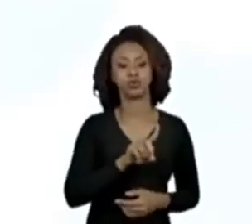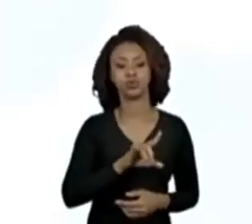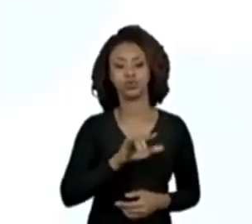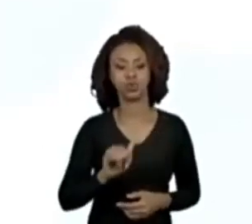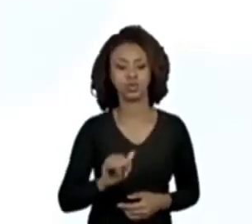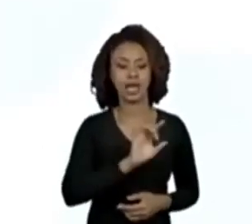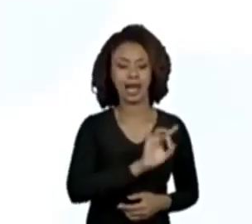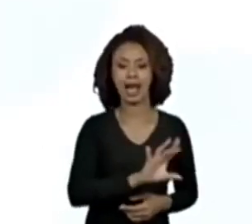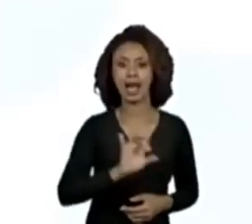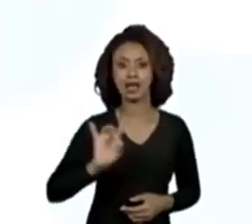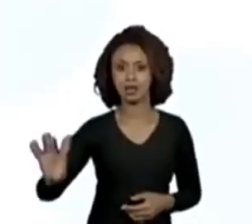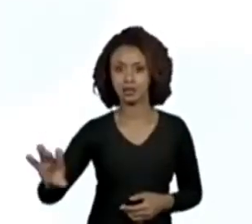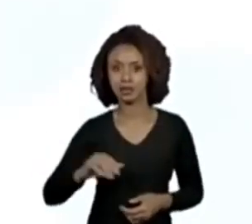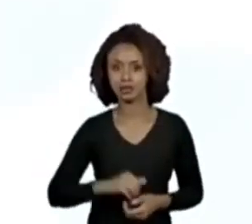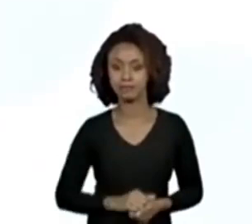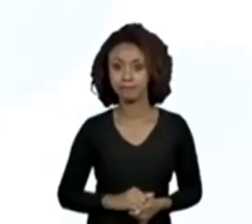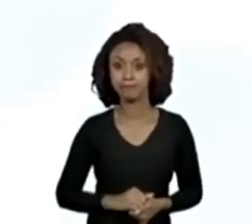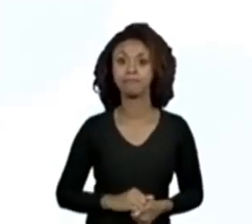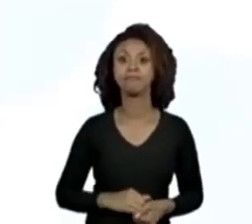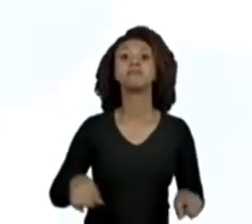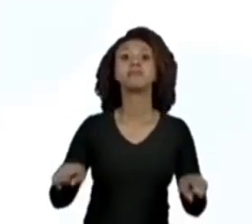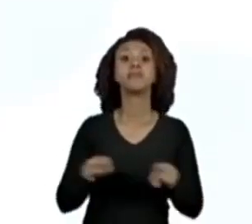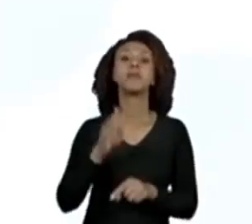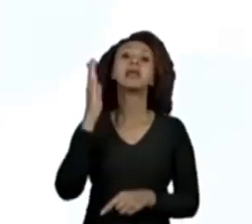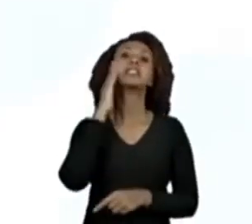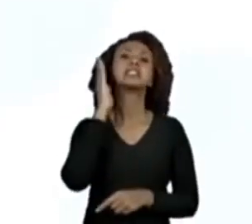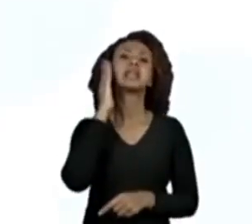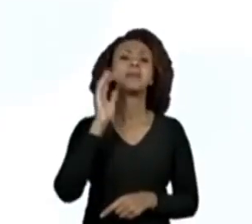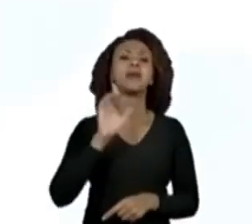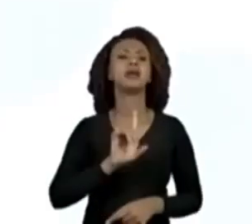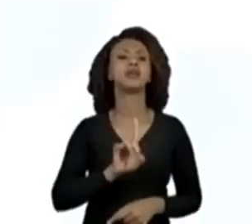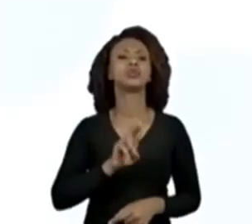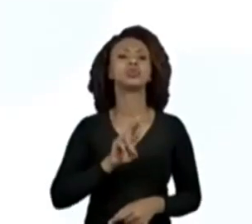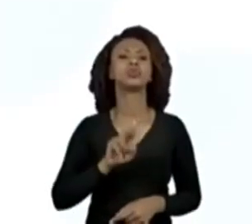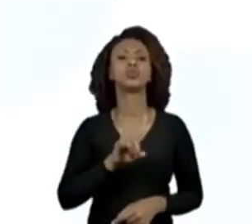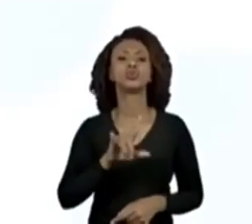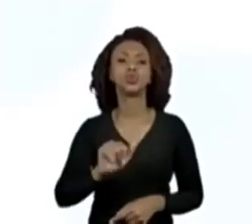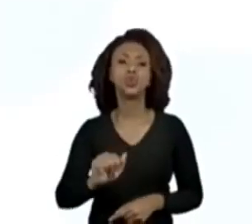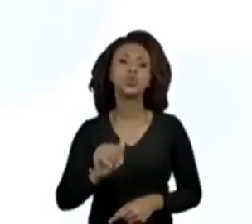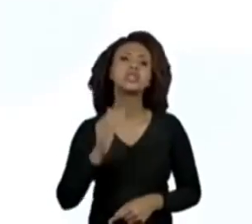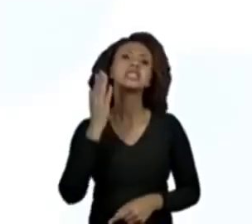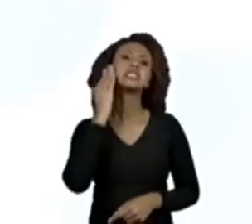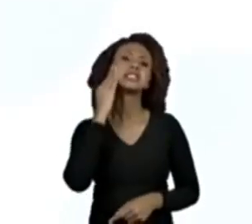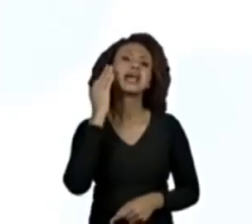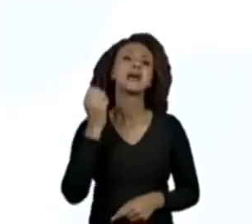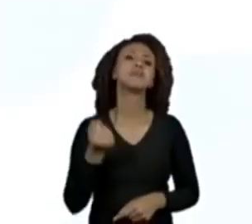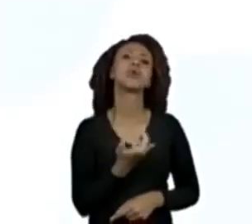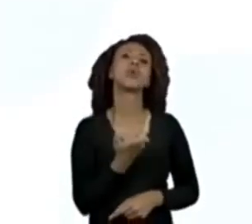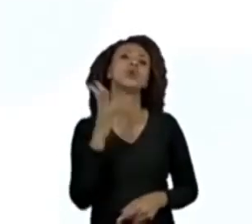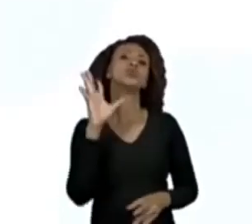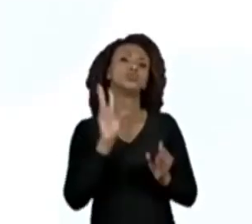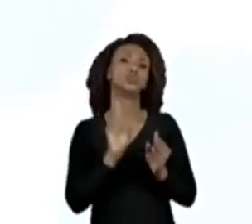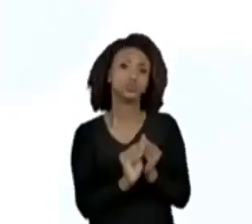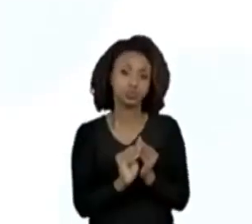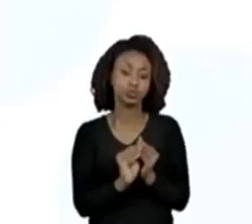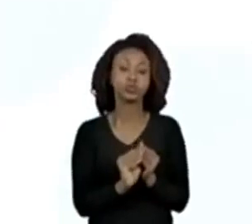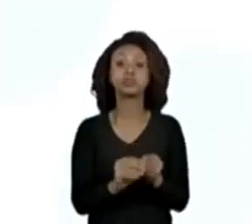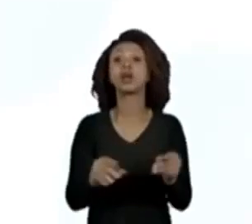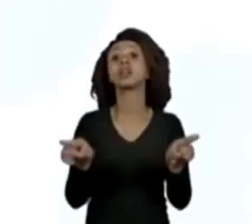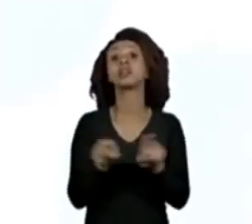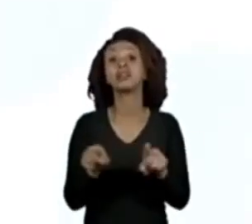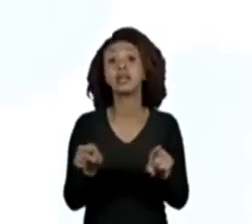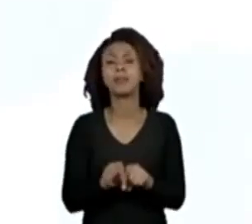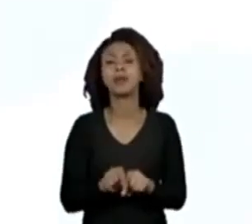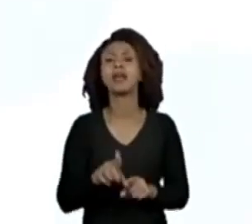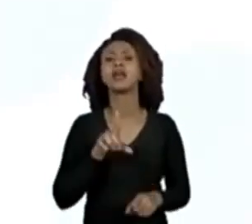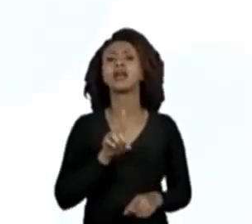E saber o valor da dúzia, a professora Célia Regina. E também a gente tem que saber quantas dúzias eles